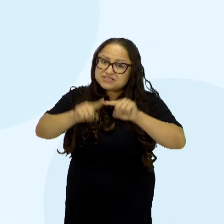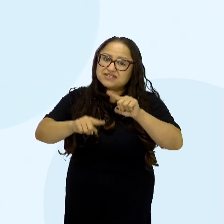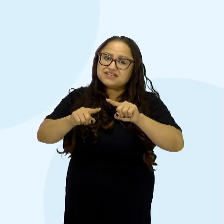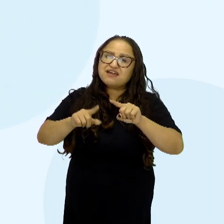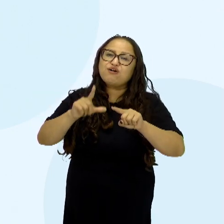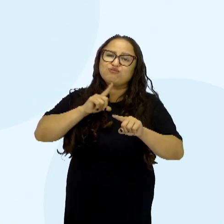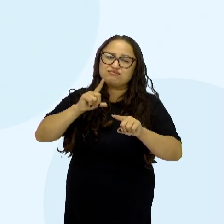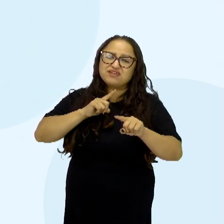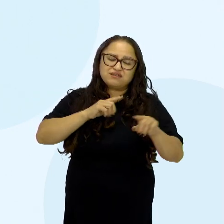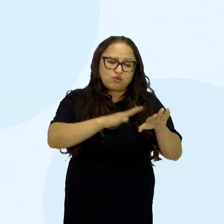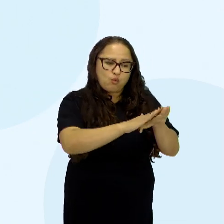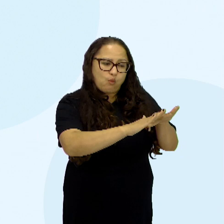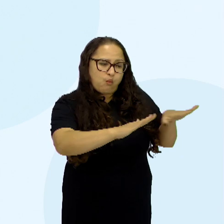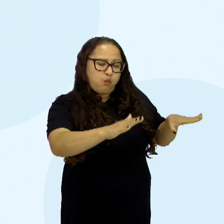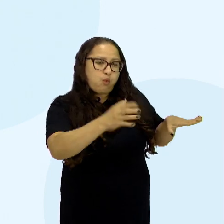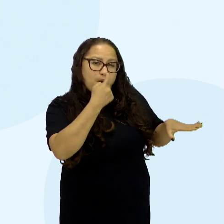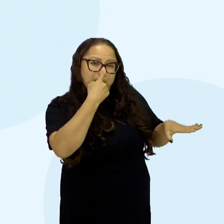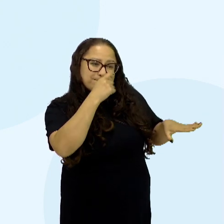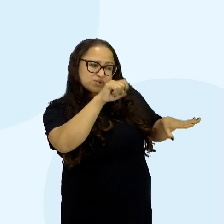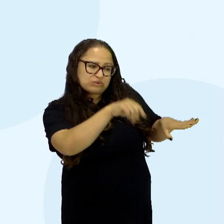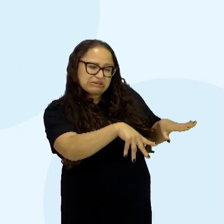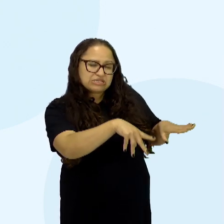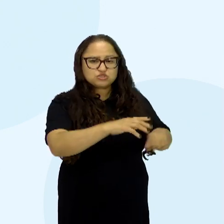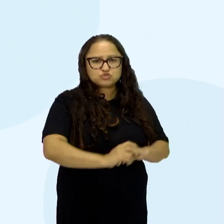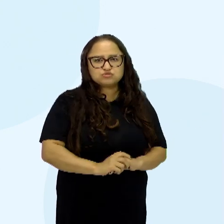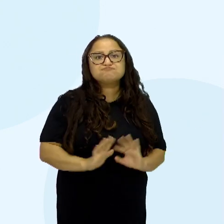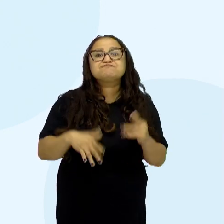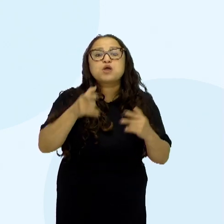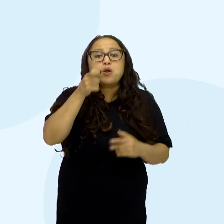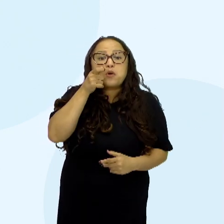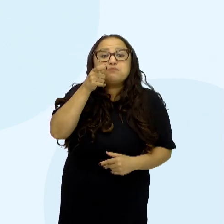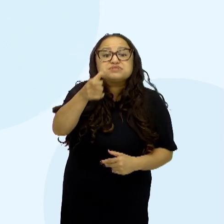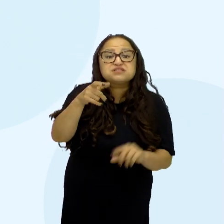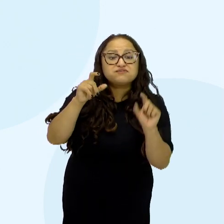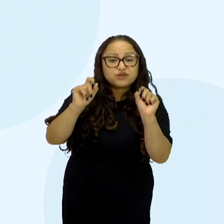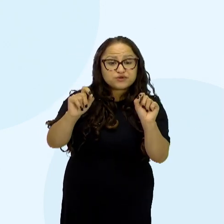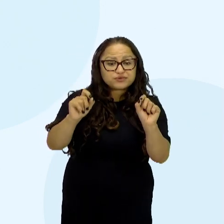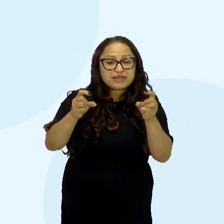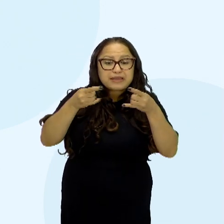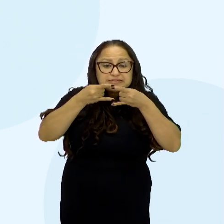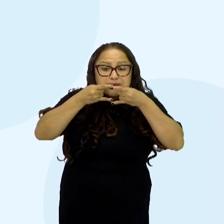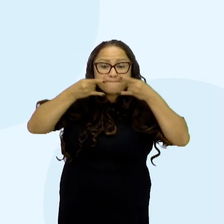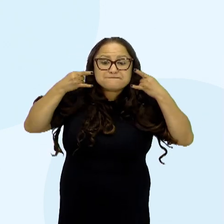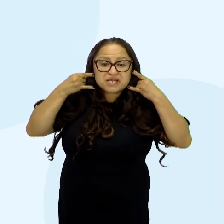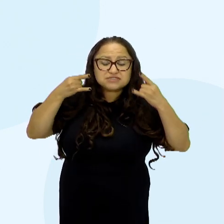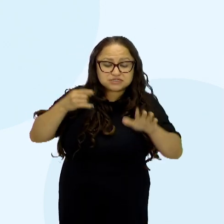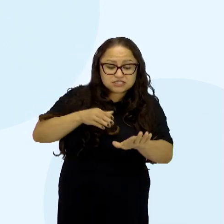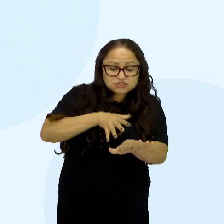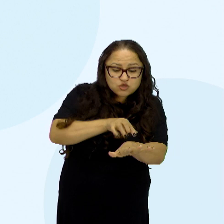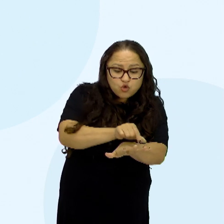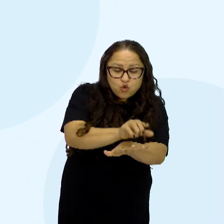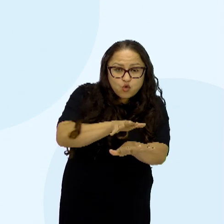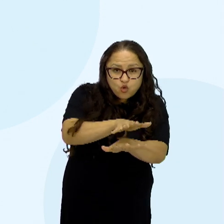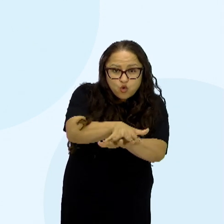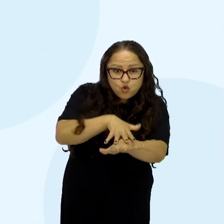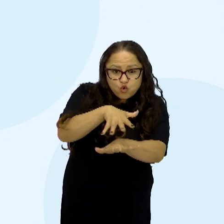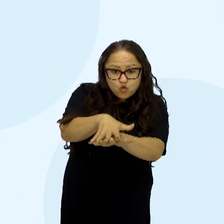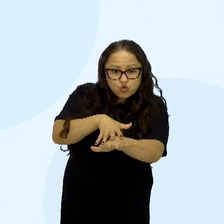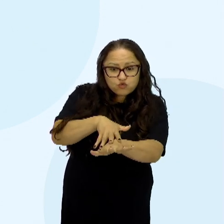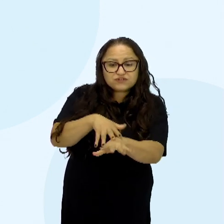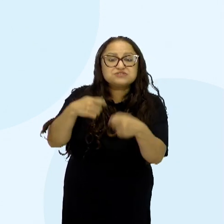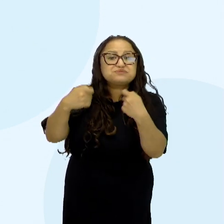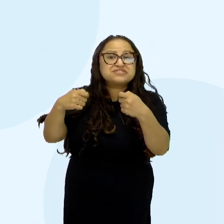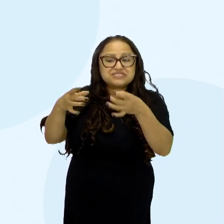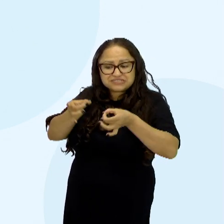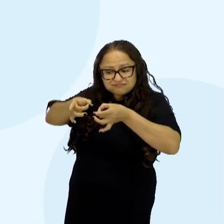um aterro. Então, vamos observar aqui com vocês, as máscaras e luvas devem ser descartadas